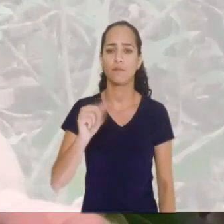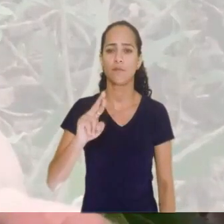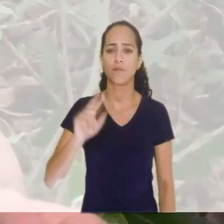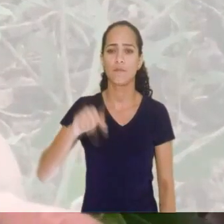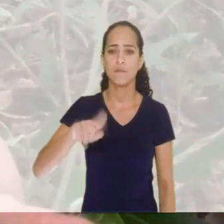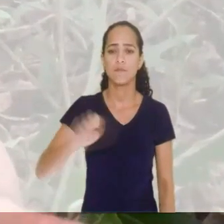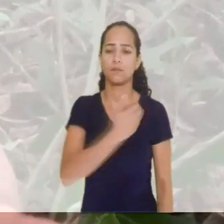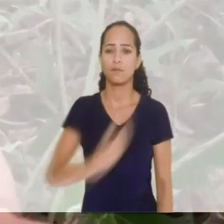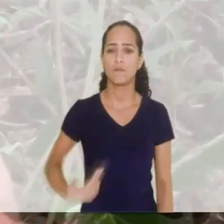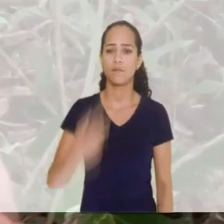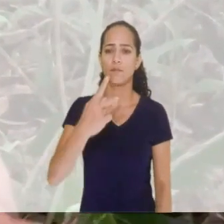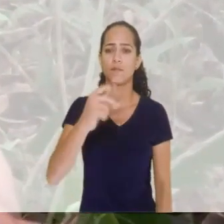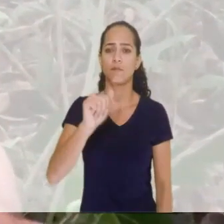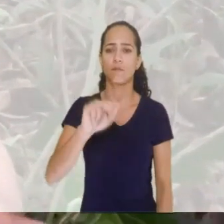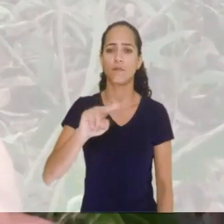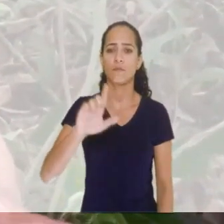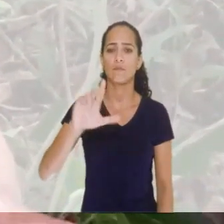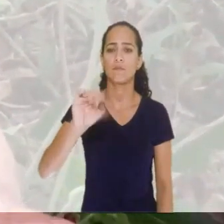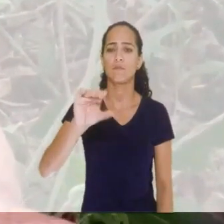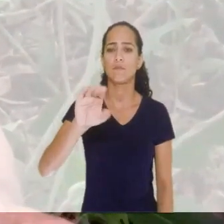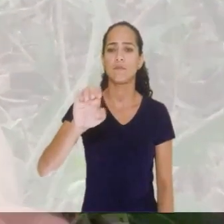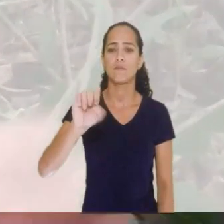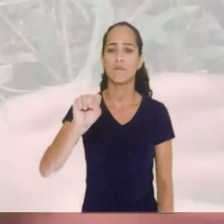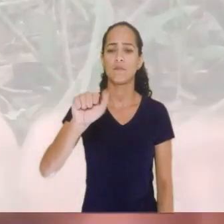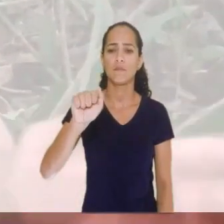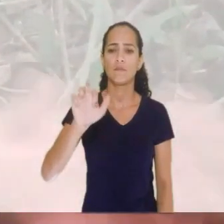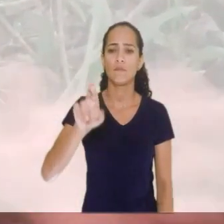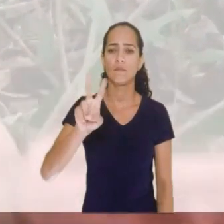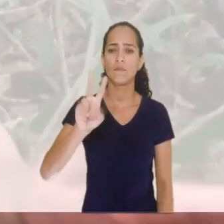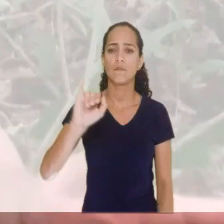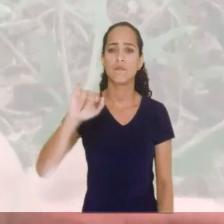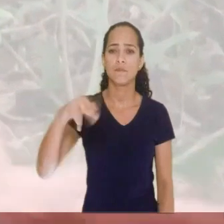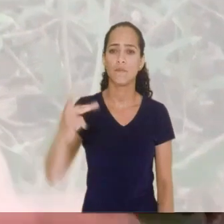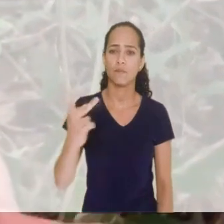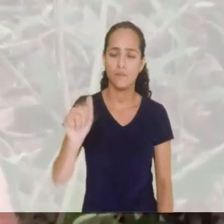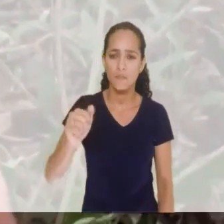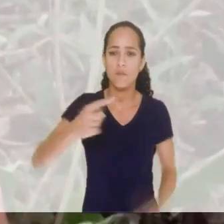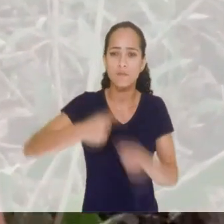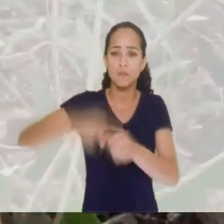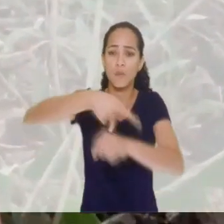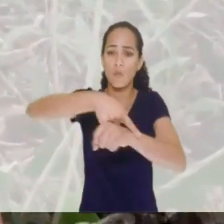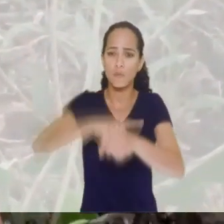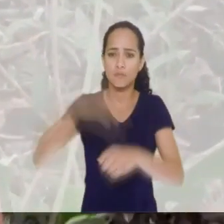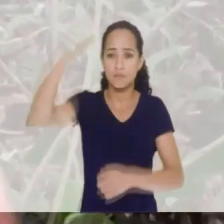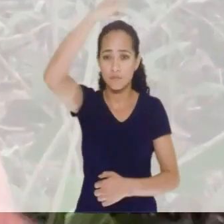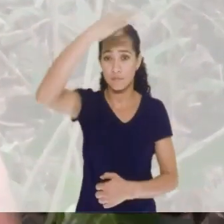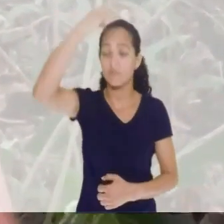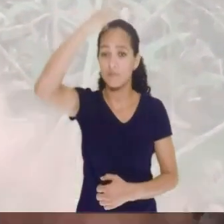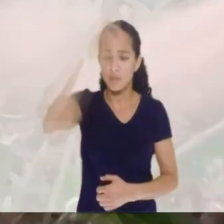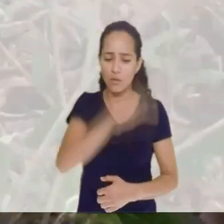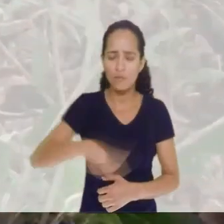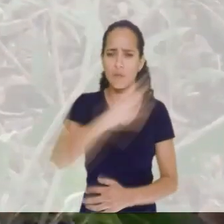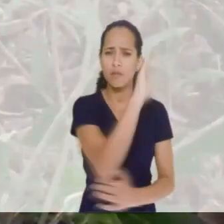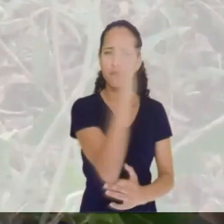Estadual Paulo César Vinha, no município de Guarapari, Espírito Santo. Está aqui no meio de uma mata seca, esse ambiente chama-se mata